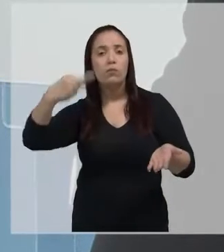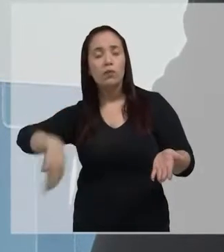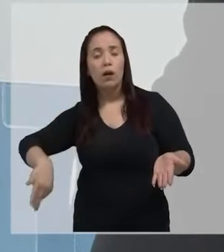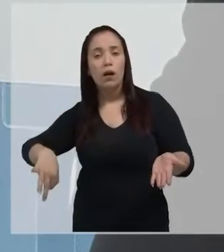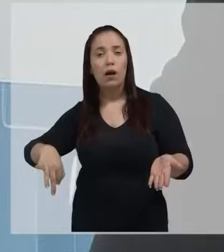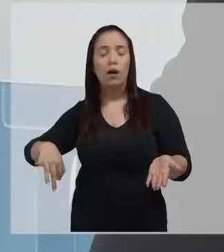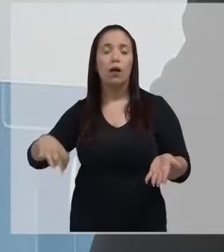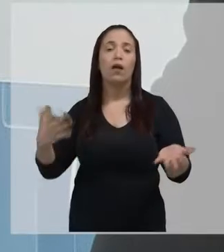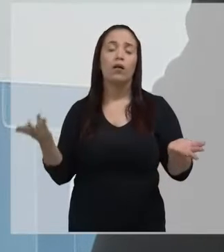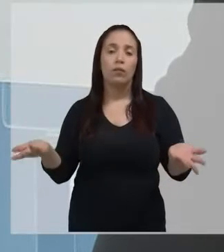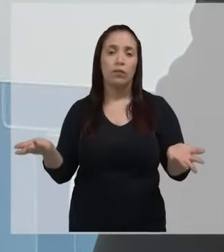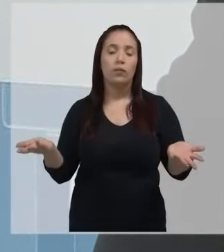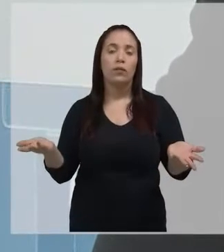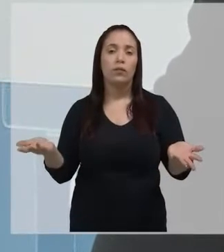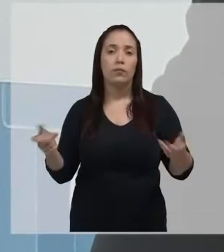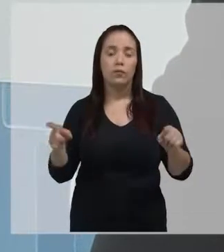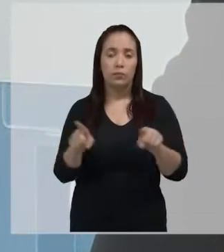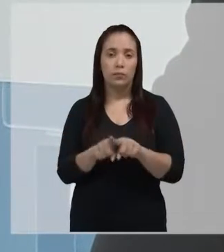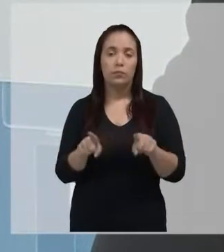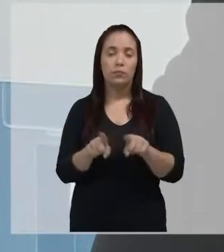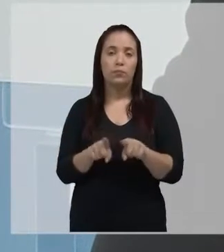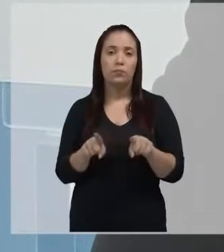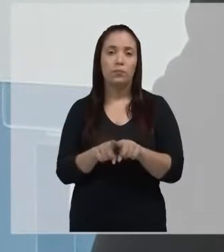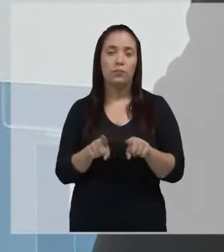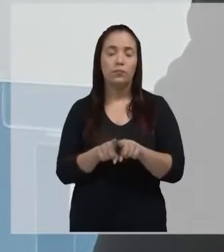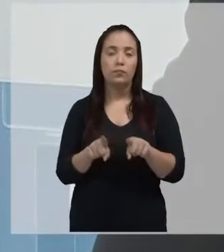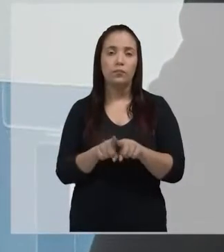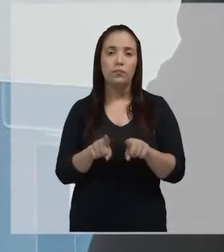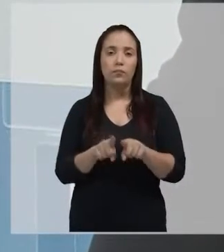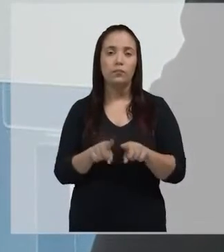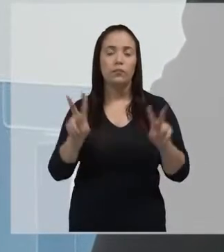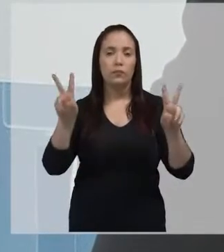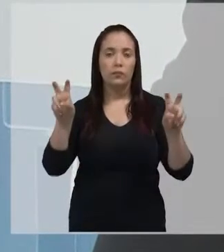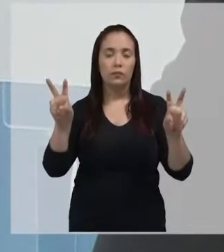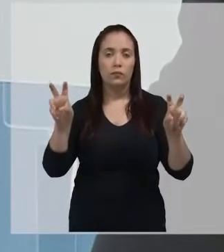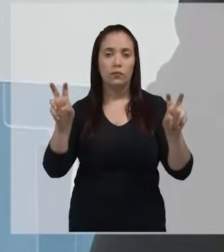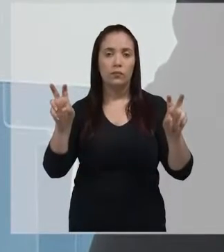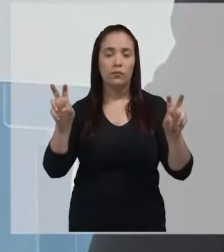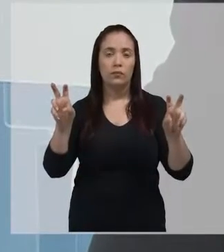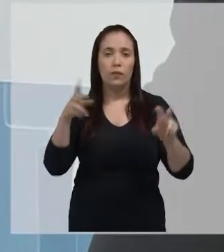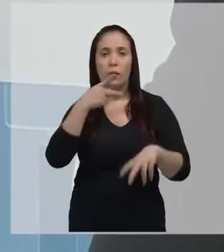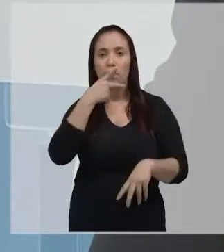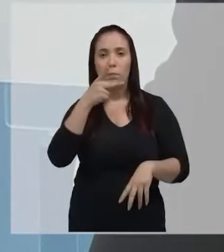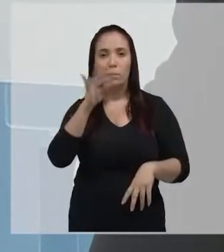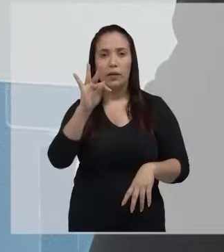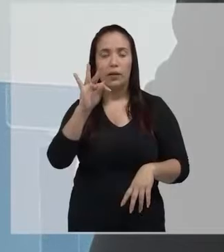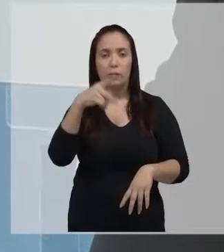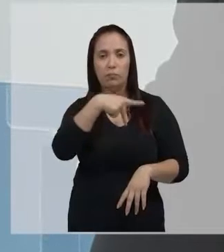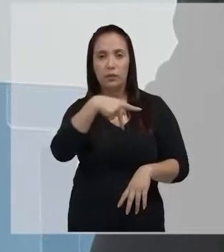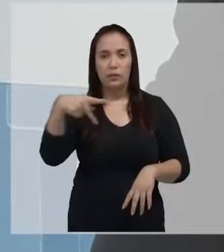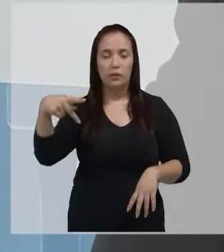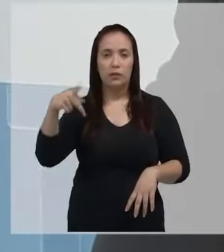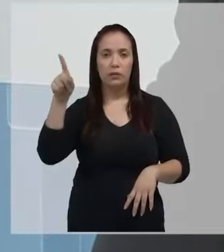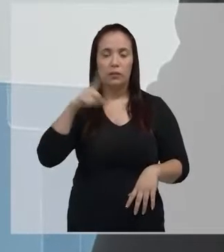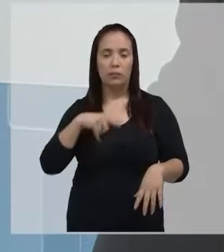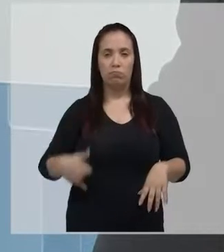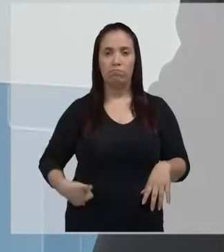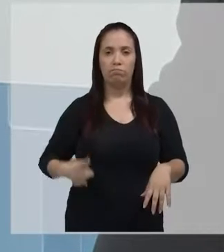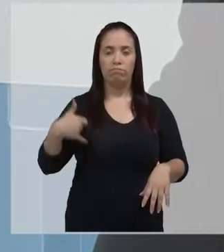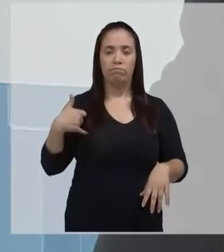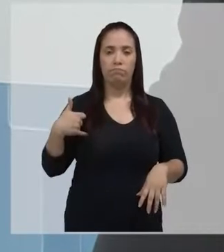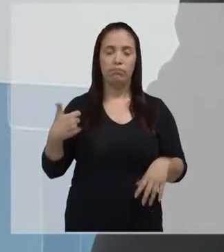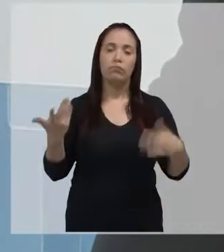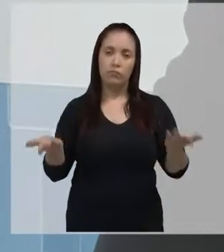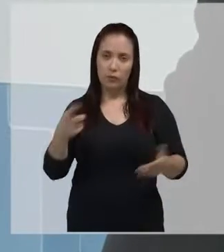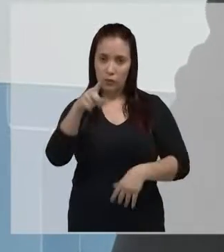que é um indulto. E vamos falar da arrogância da direção do PT Nacional, que é uma coisa